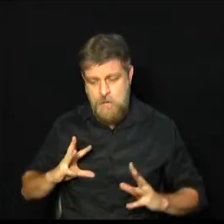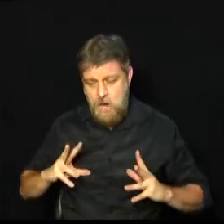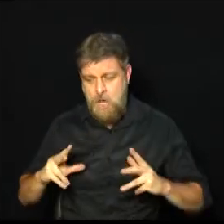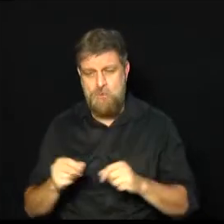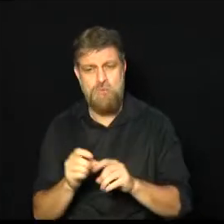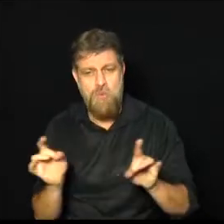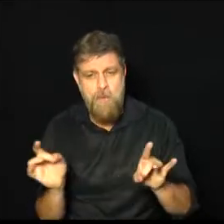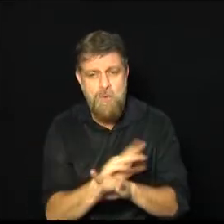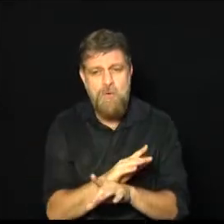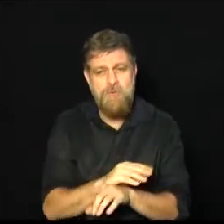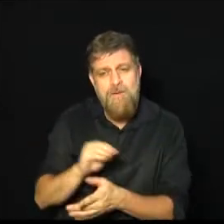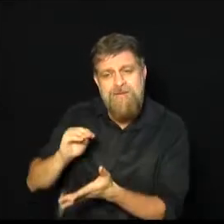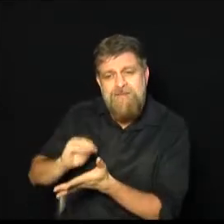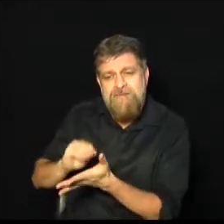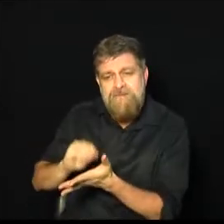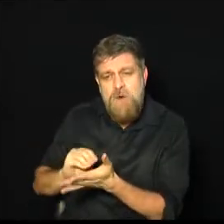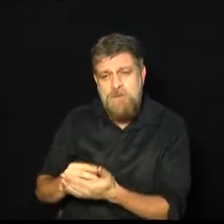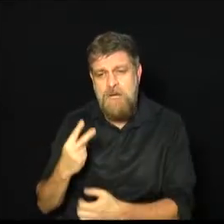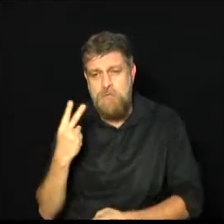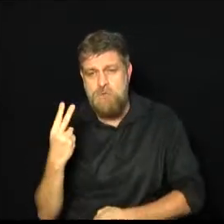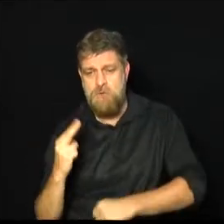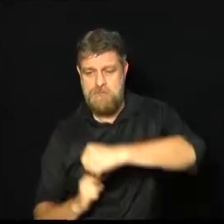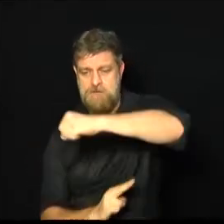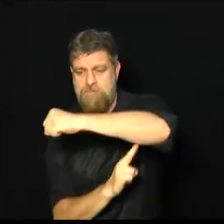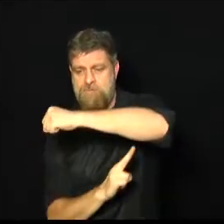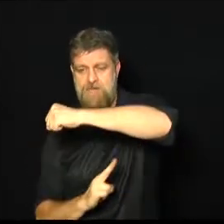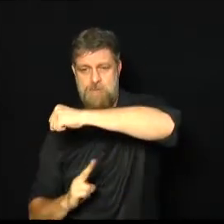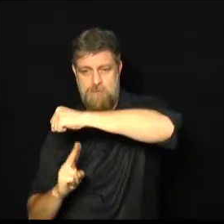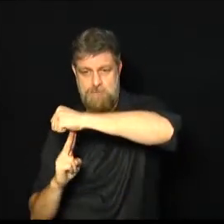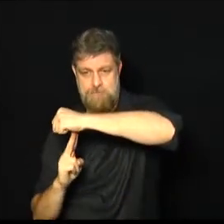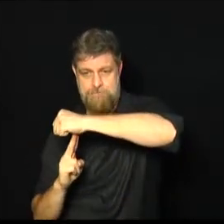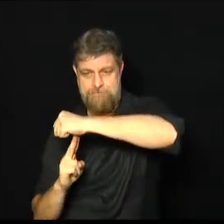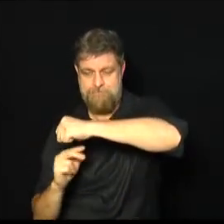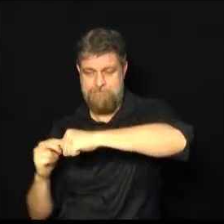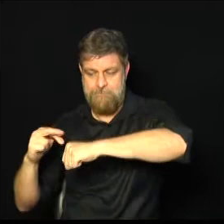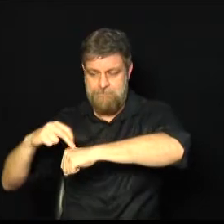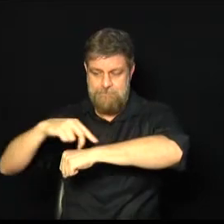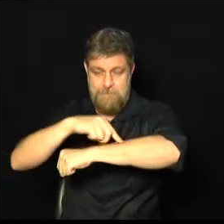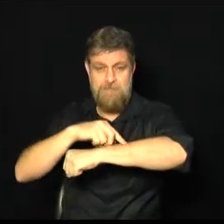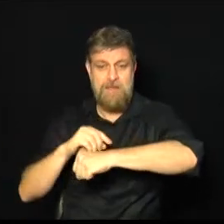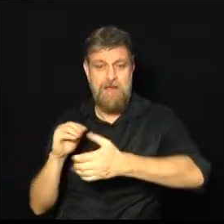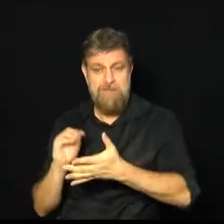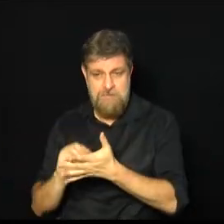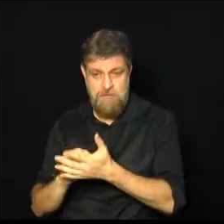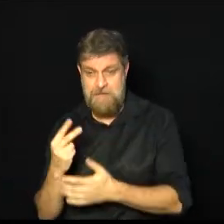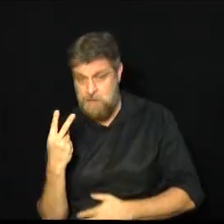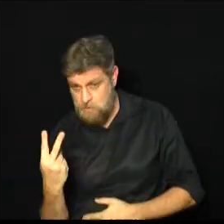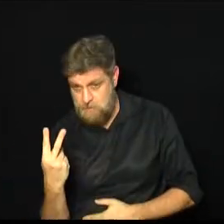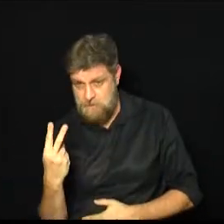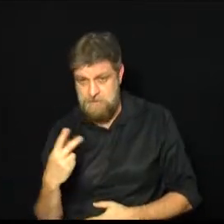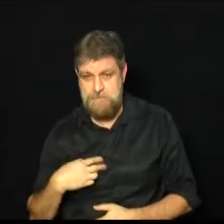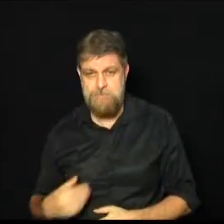concluído, exceto 2 viadutos, né? Que são os viadutos, um deles é em cima da